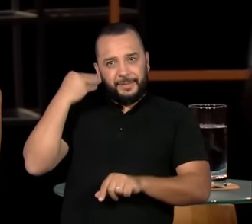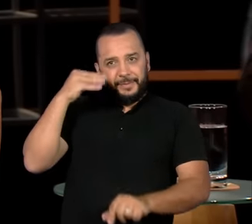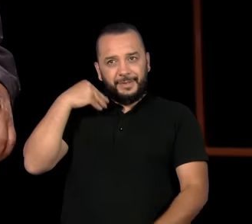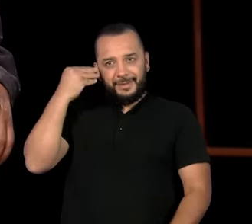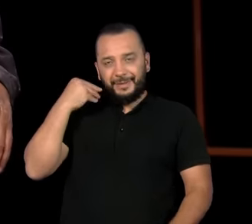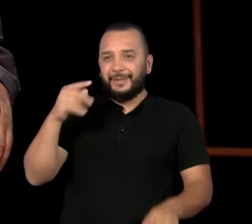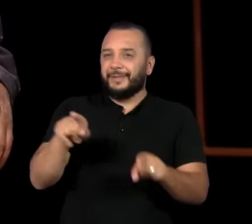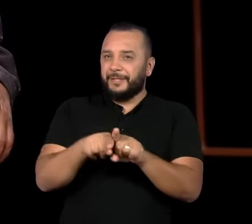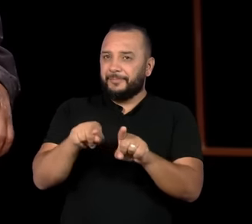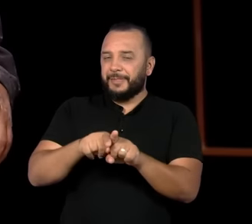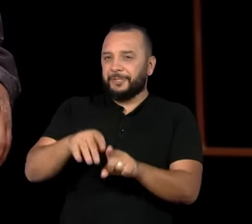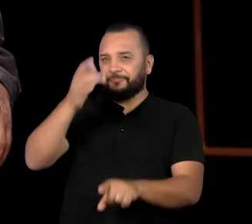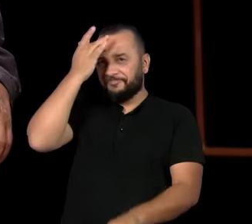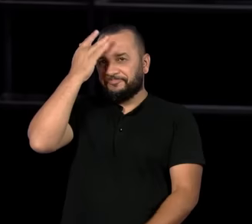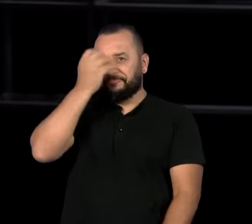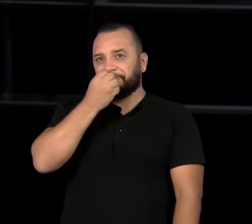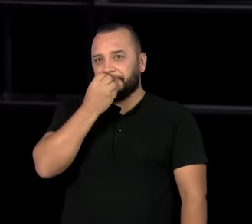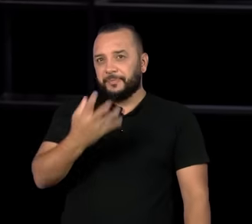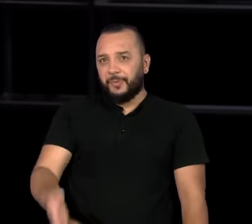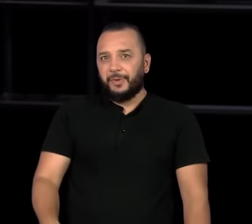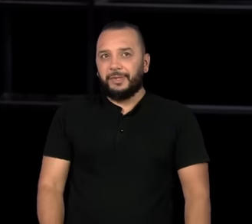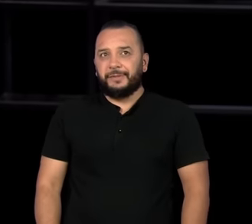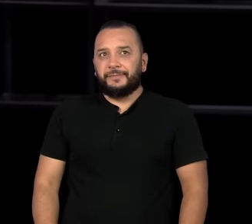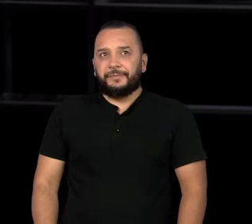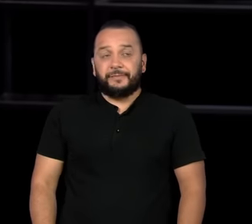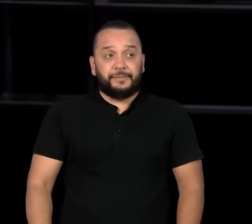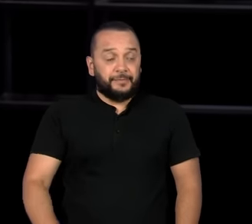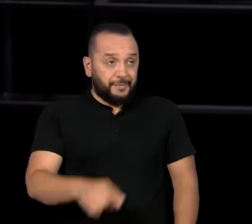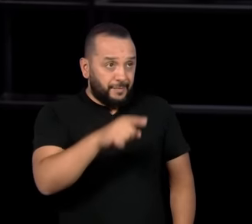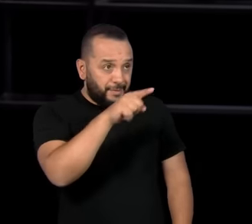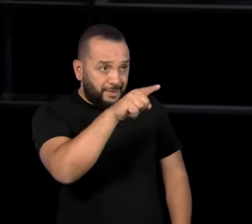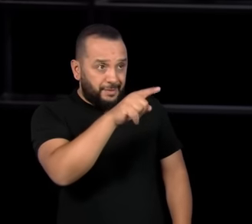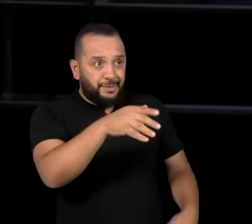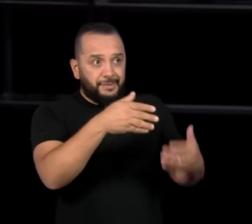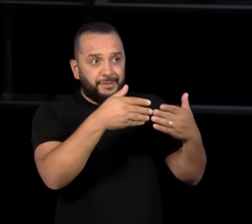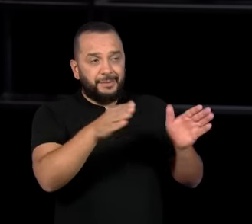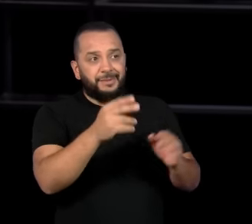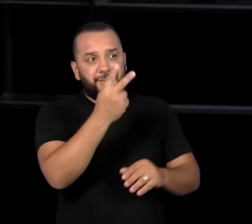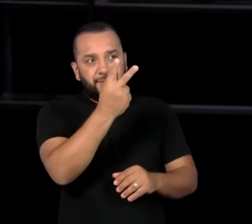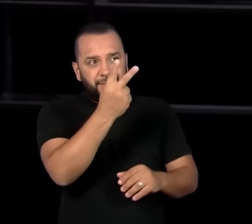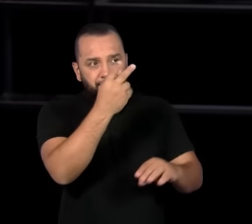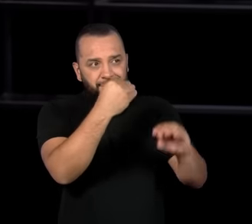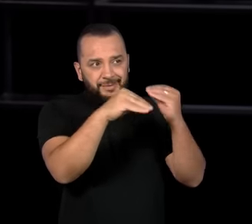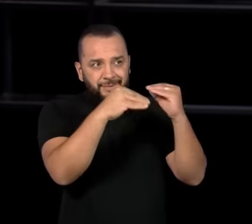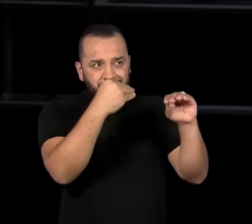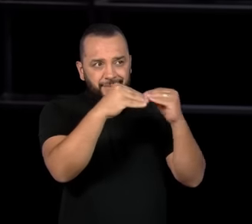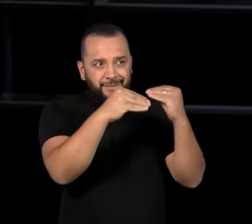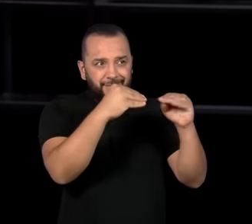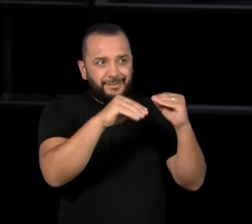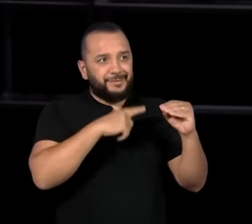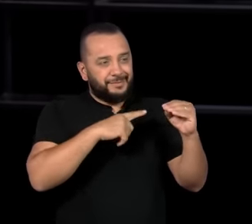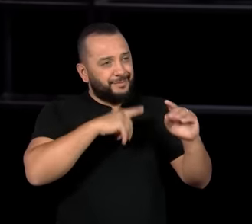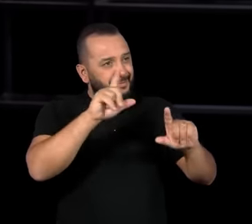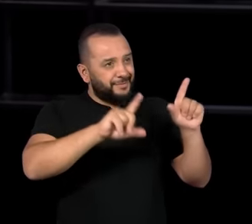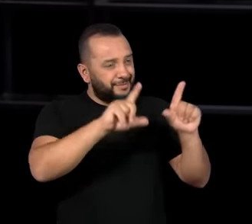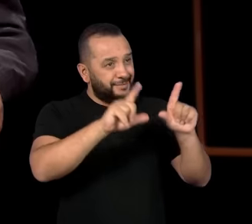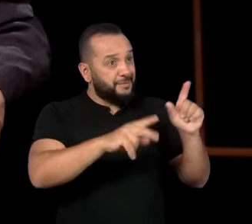também inesquecível, muito boa. E você estreou em duas novelas ao mesmo tempo, quando entrou para a televisão?